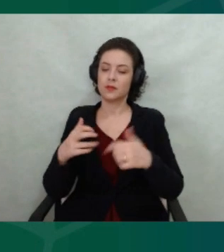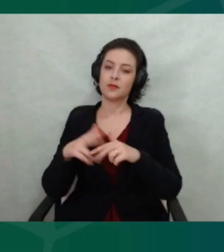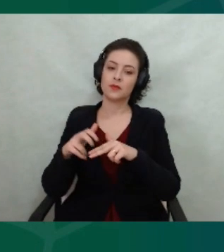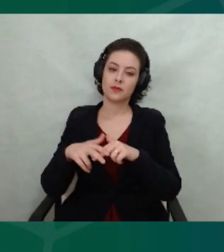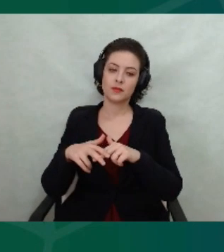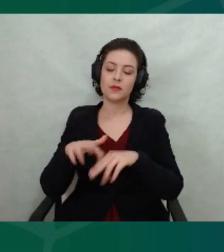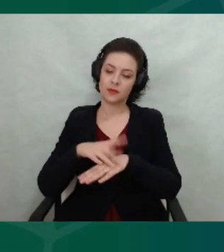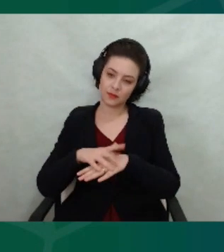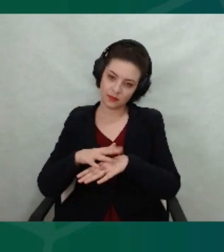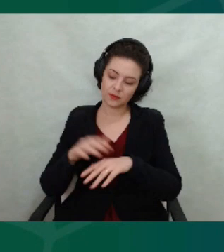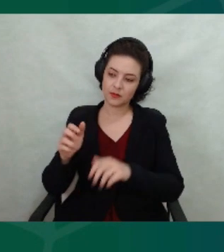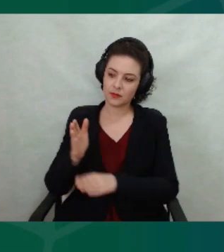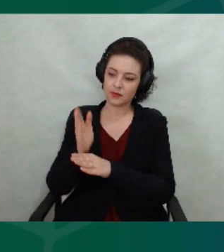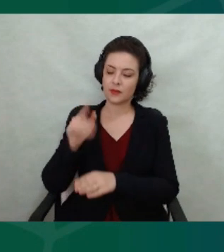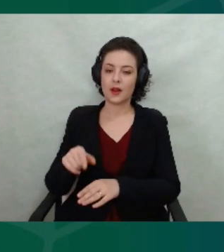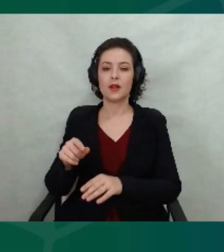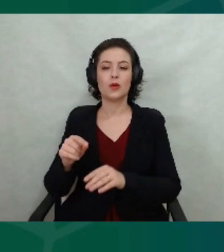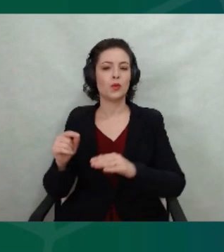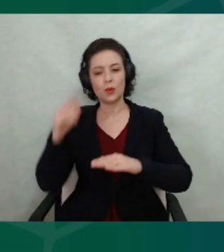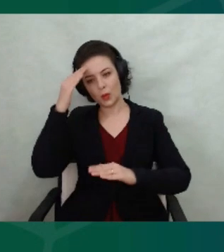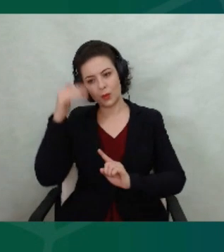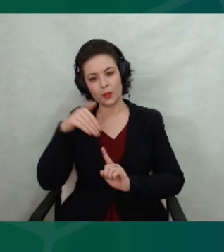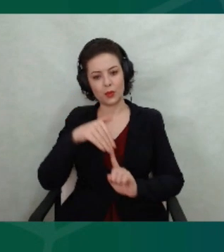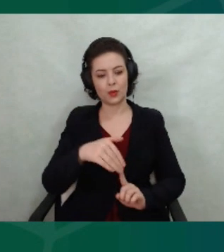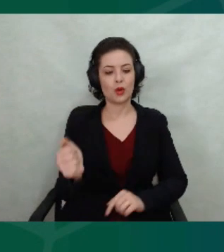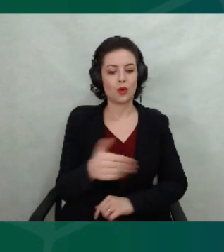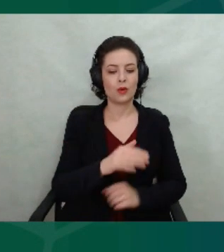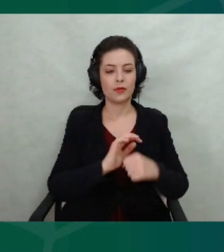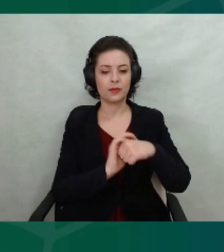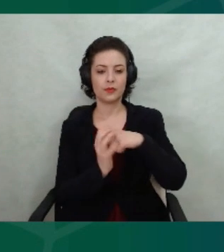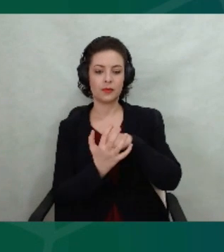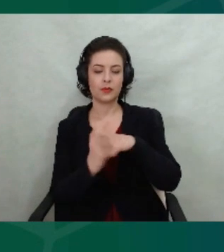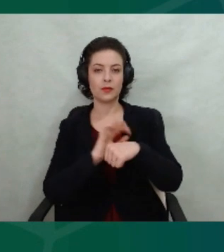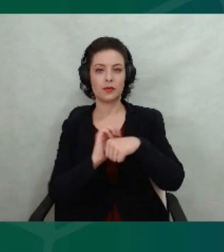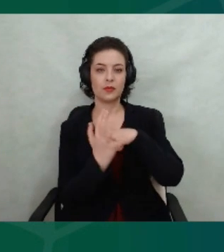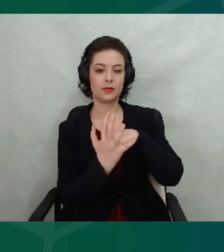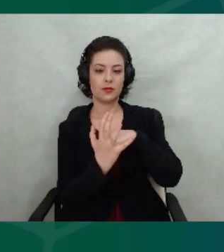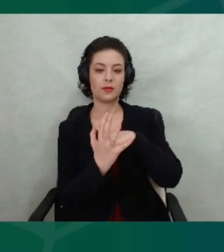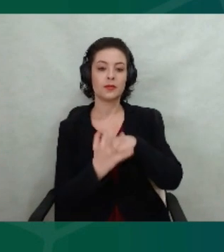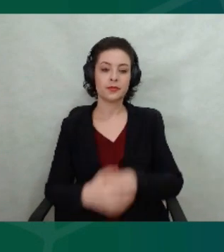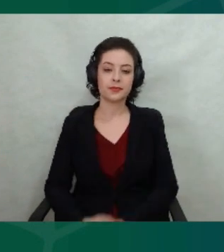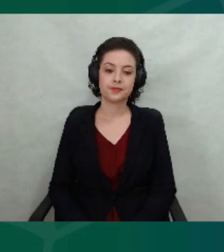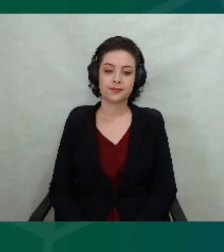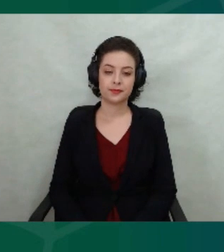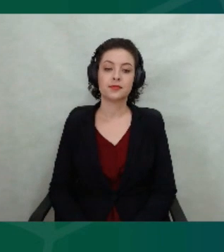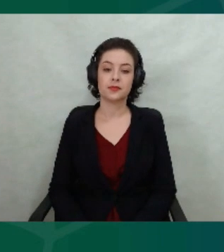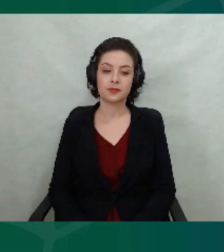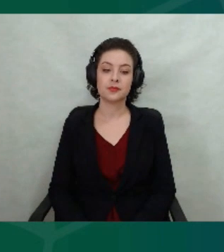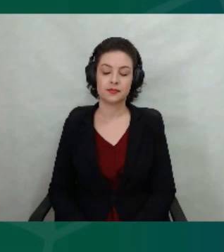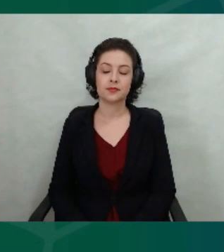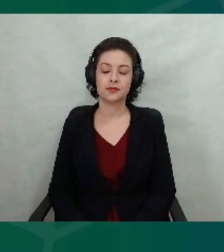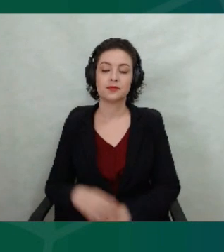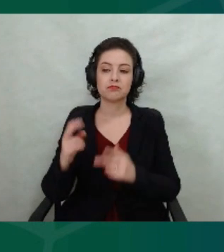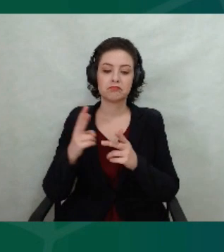ela era causada por um novo coronavírus identificado, e apesar de